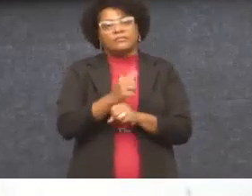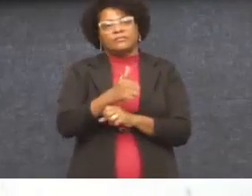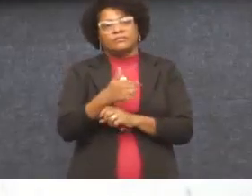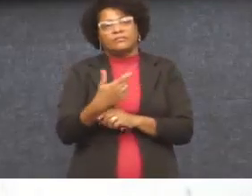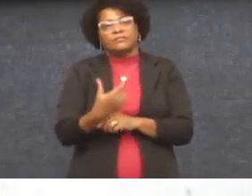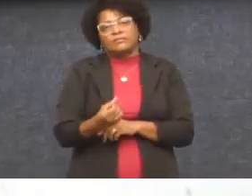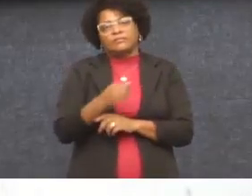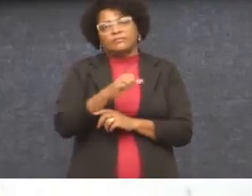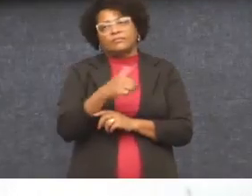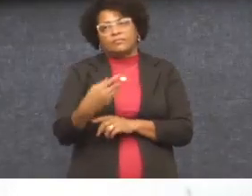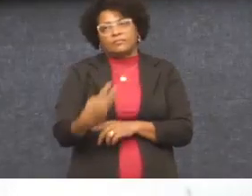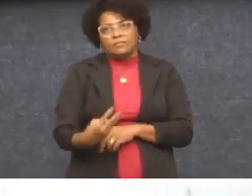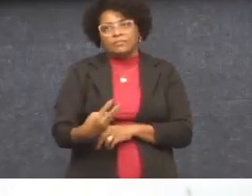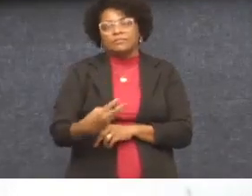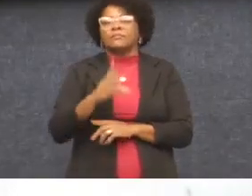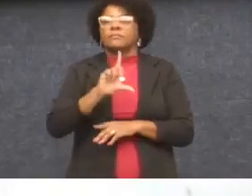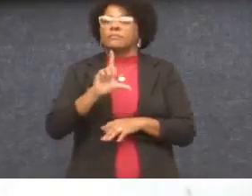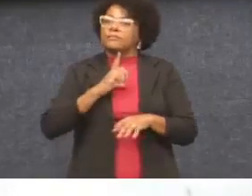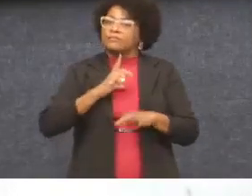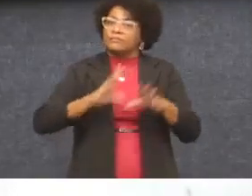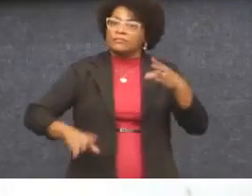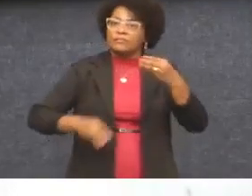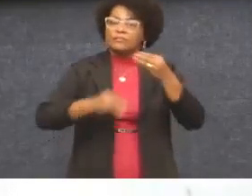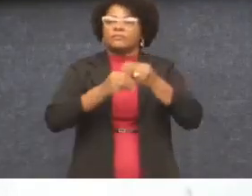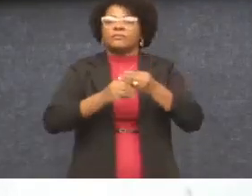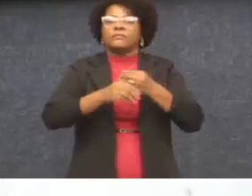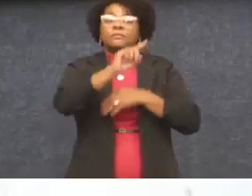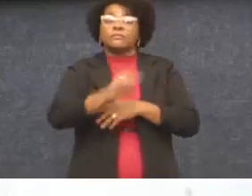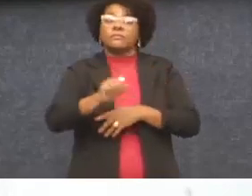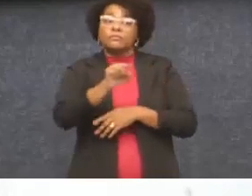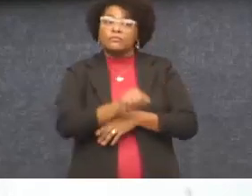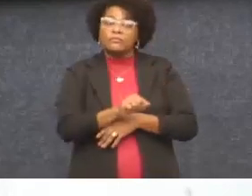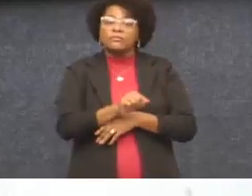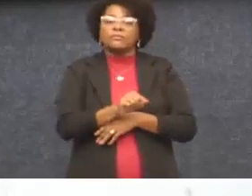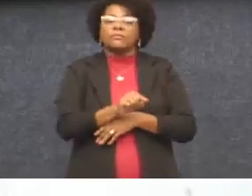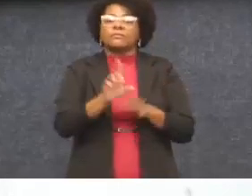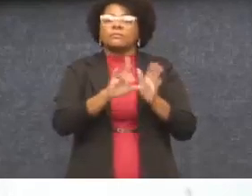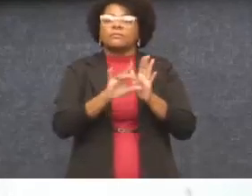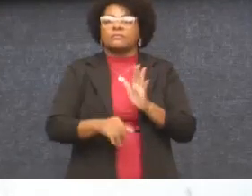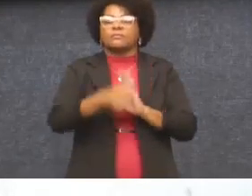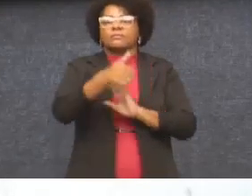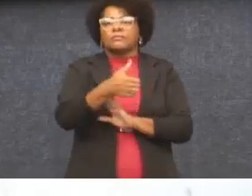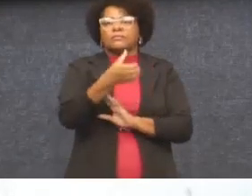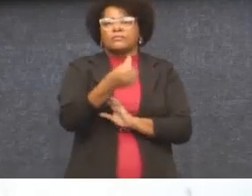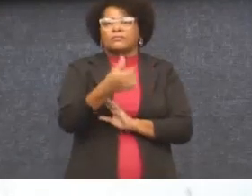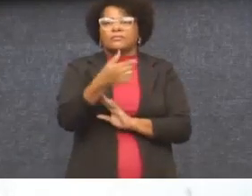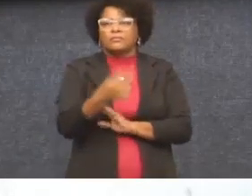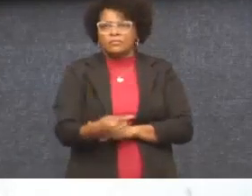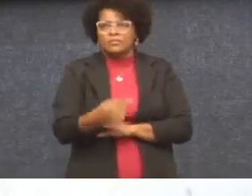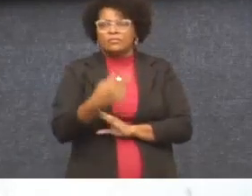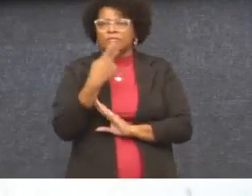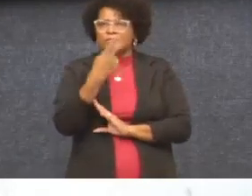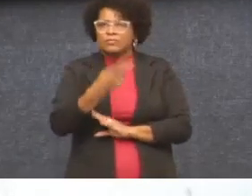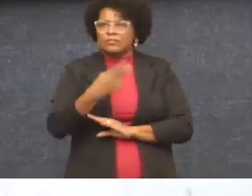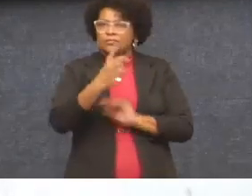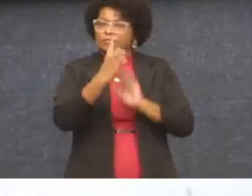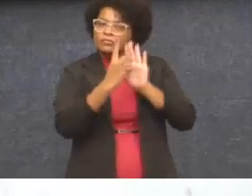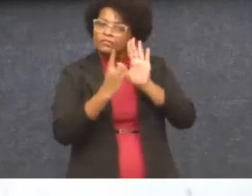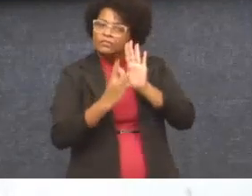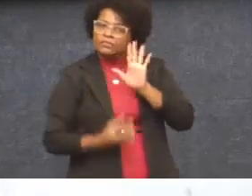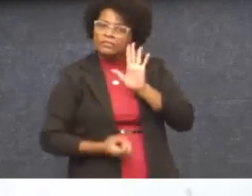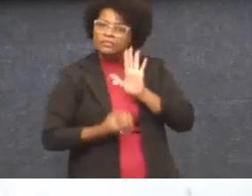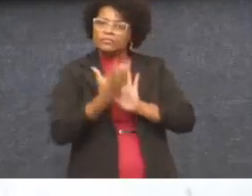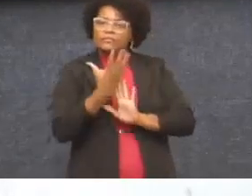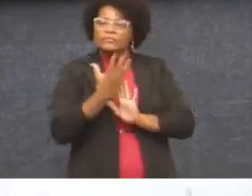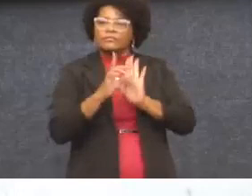emenda veto parcial à proposição de lei 157 de 2023, que dispõe sobre as diretrizes para elaboração